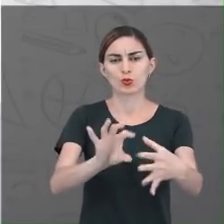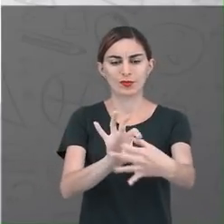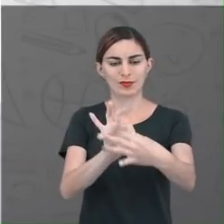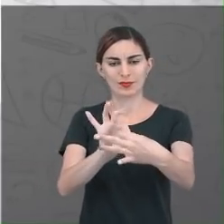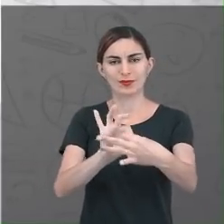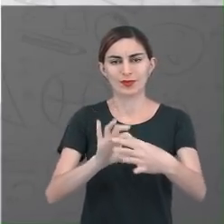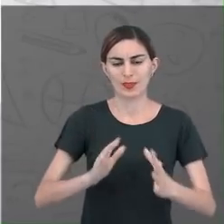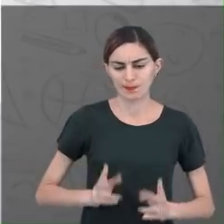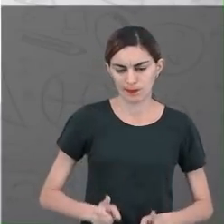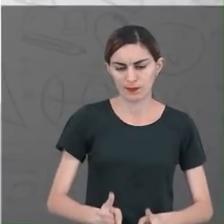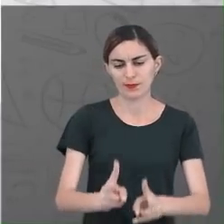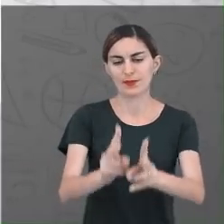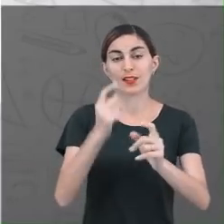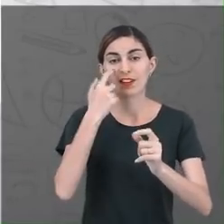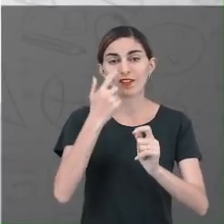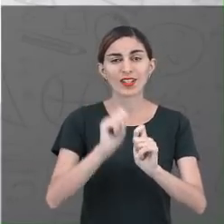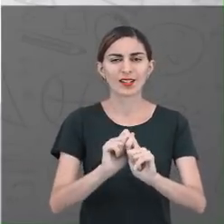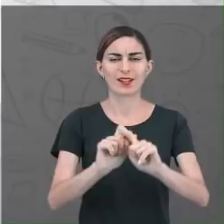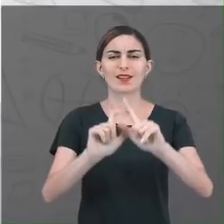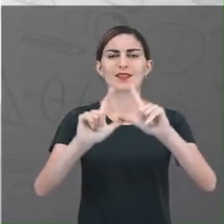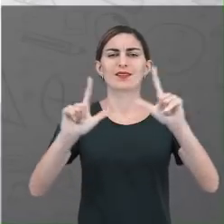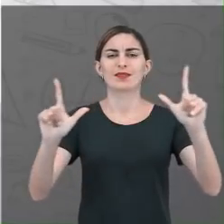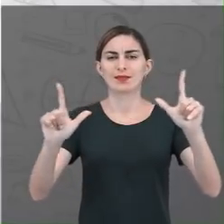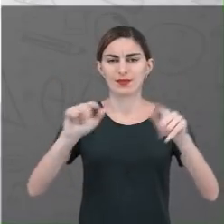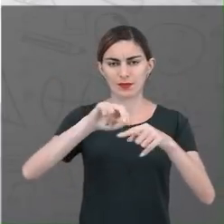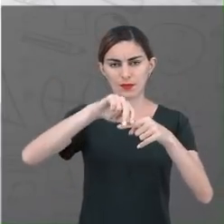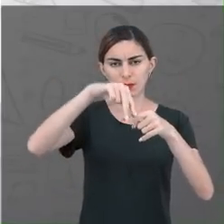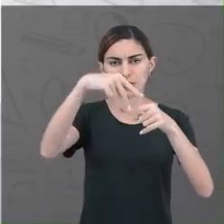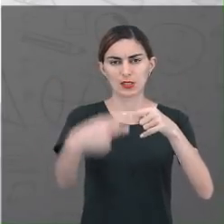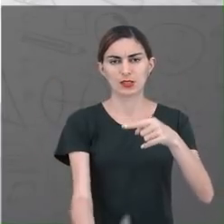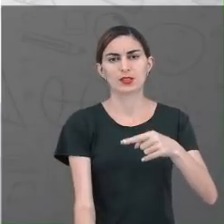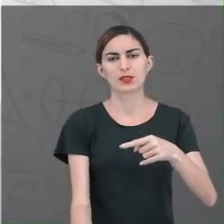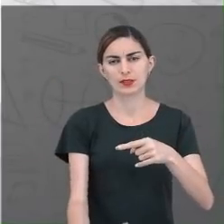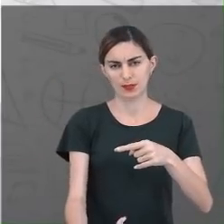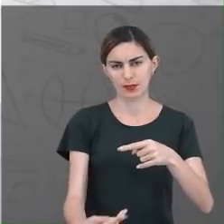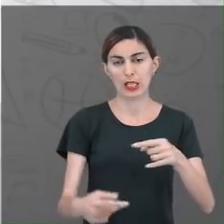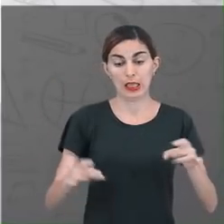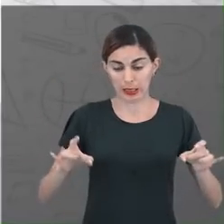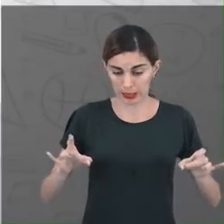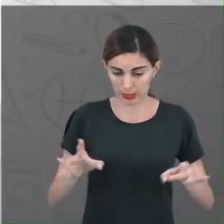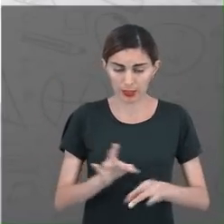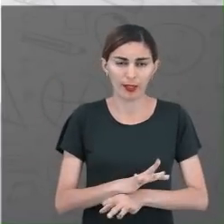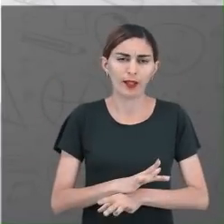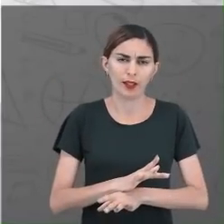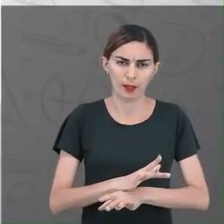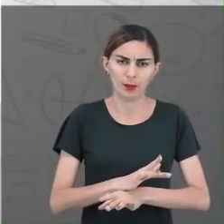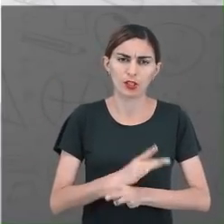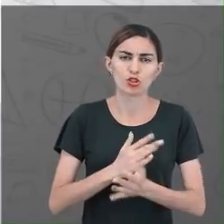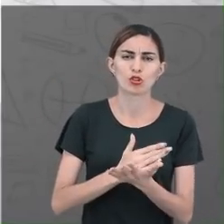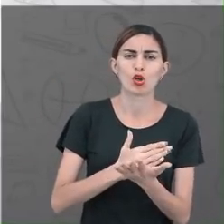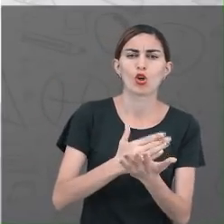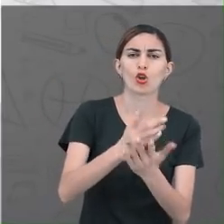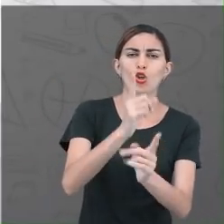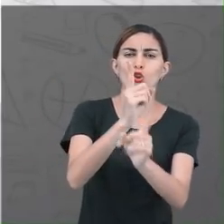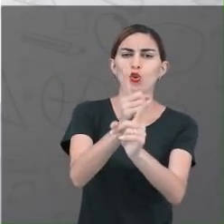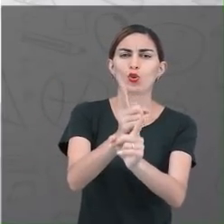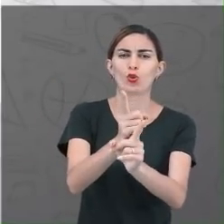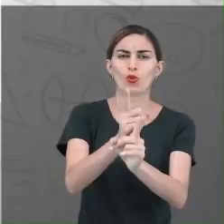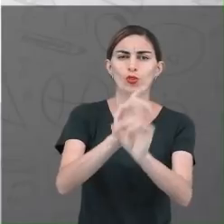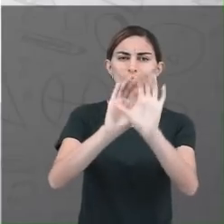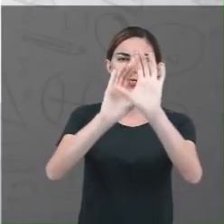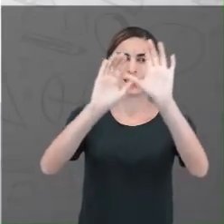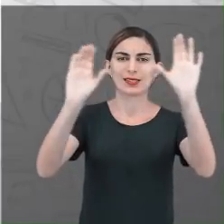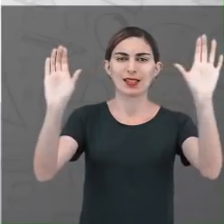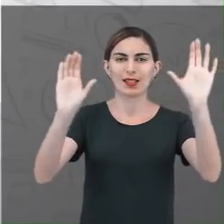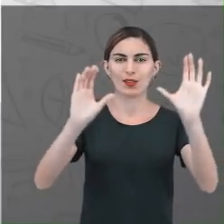gente pode ver claramente que a piscina termina e já encontra com o céu. Então,